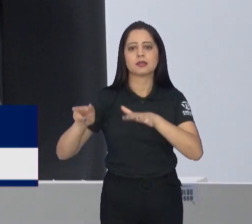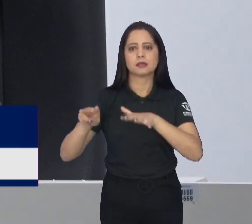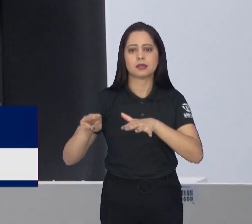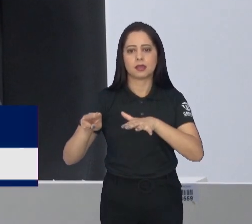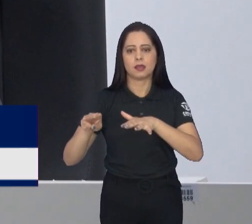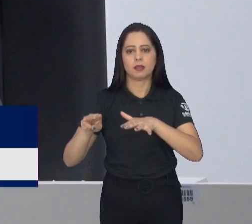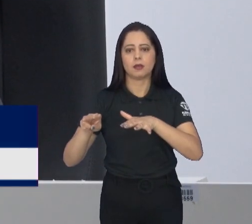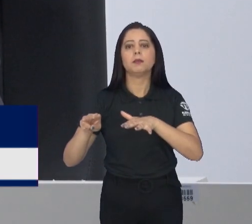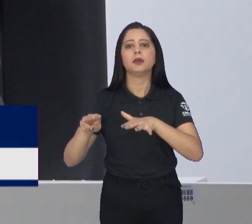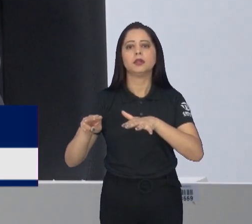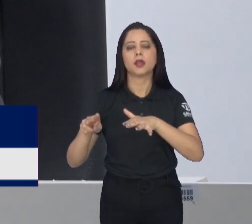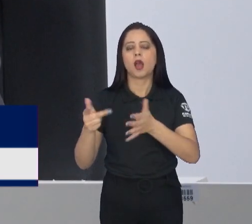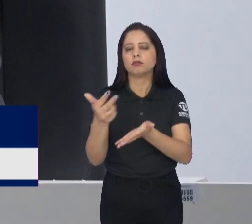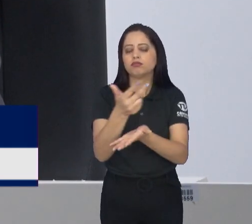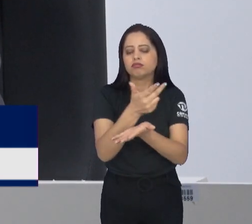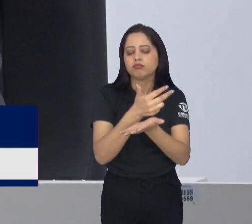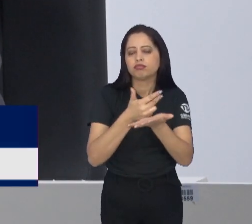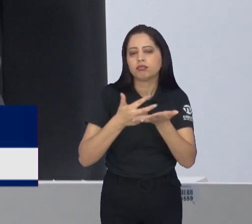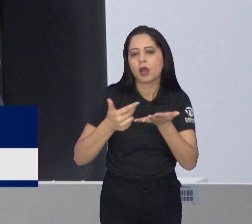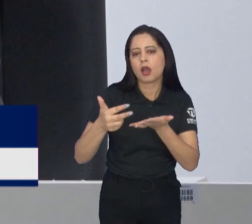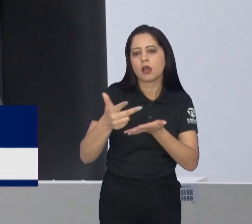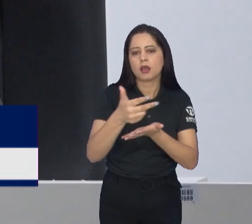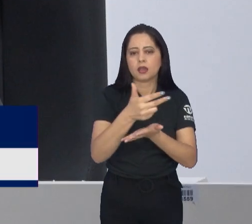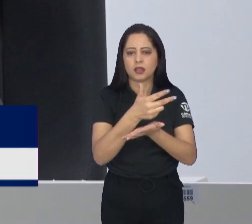Design do Vale,